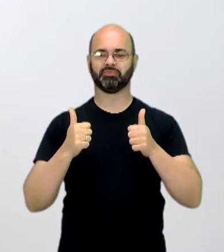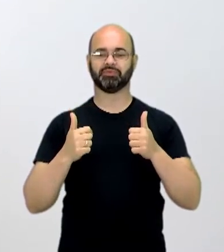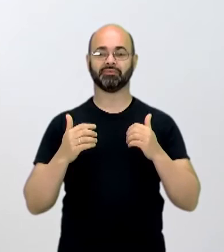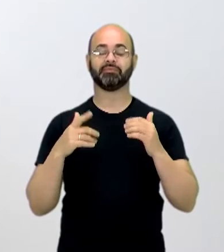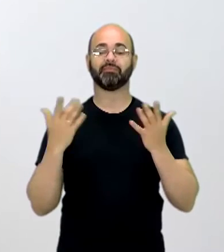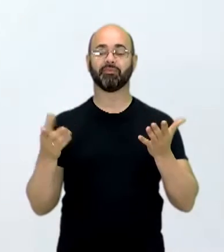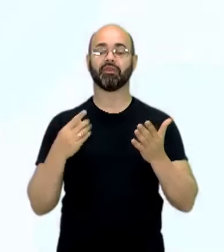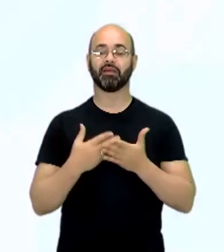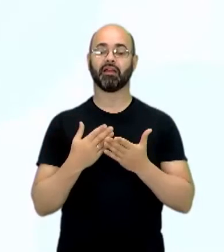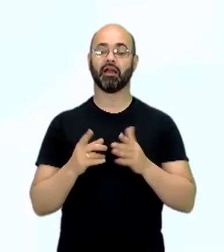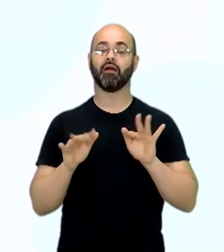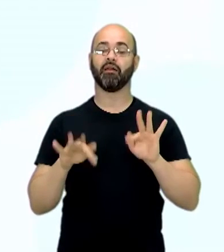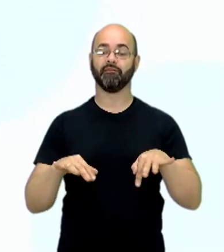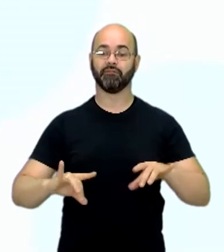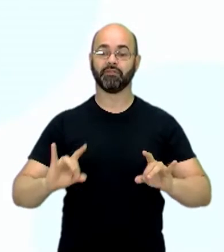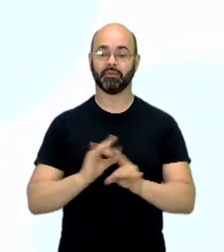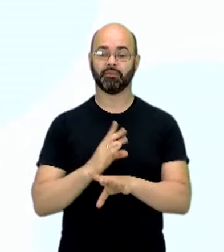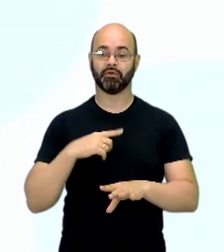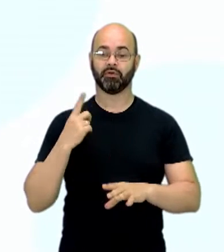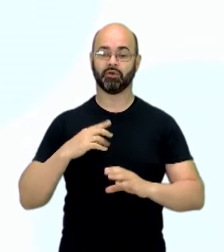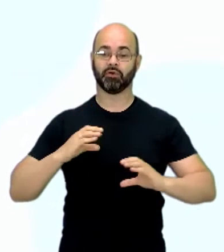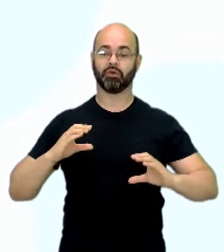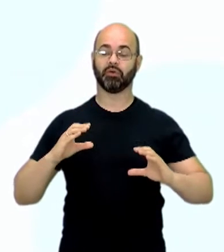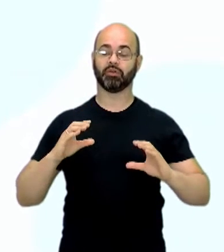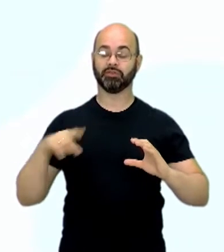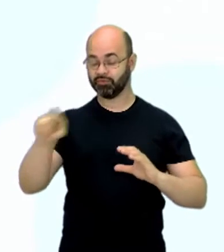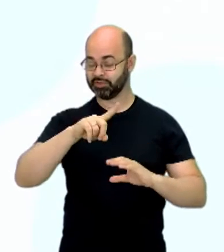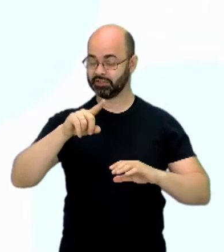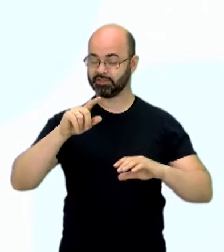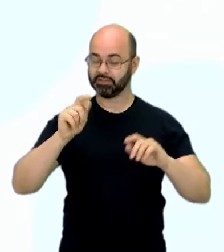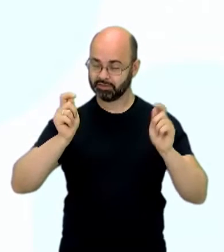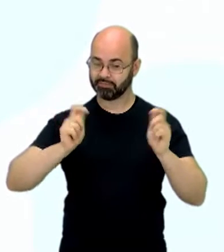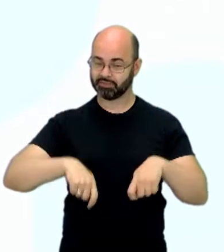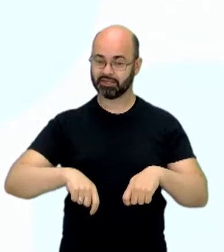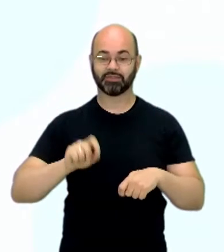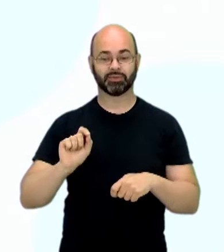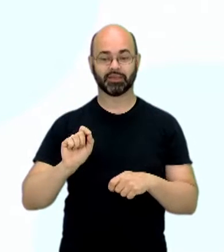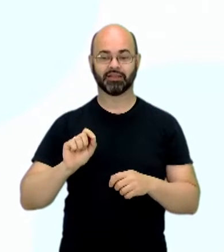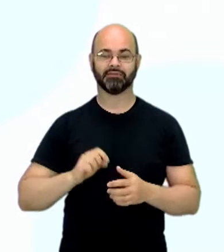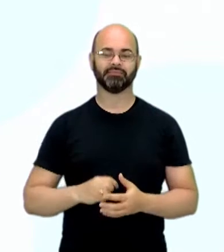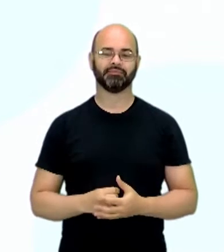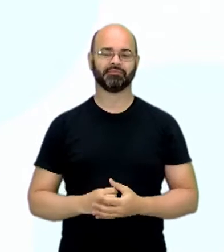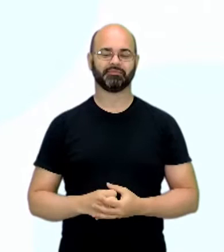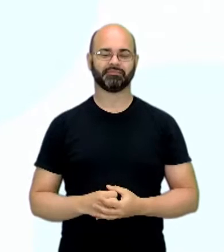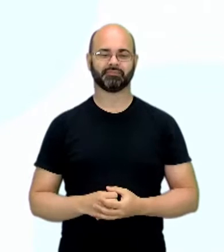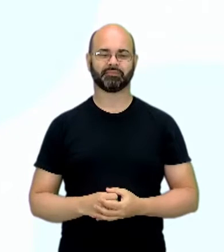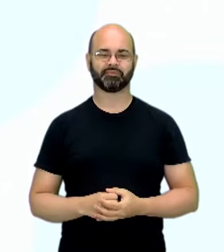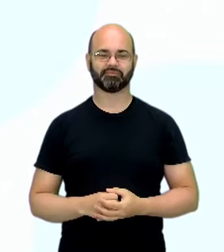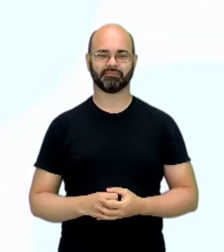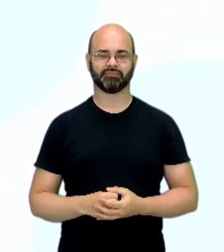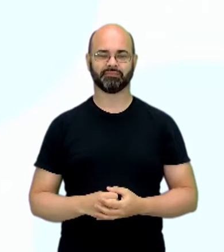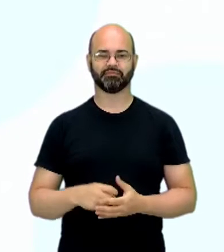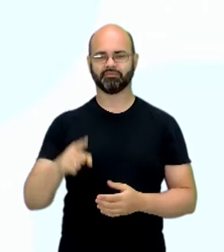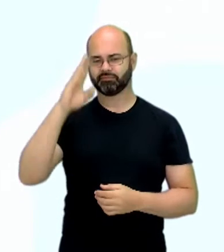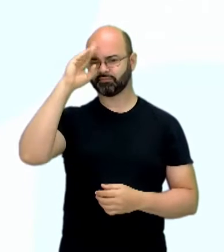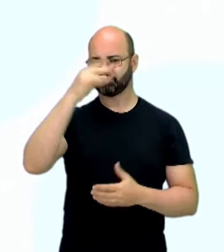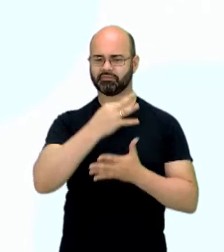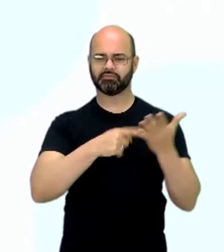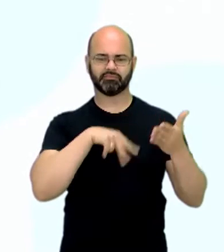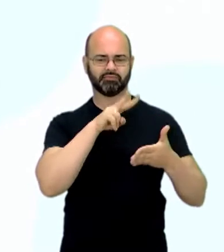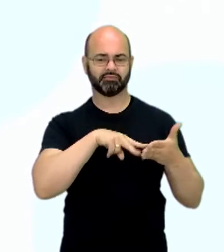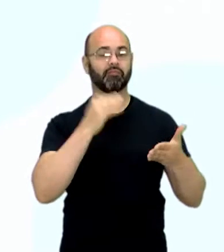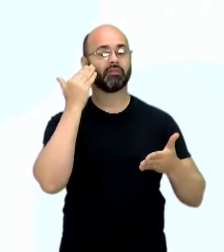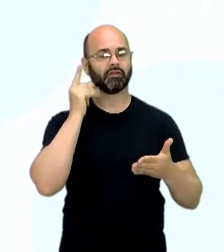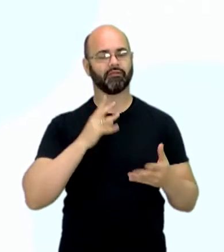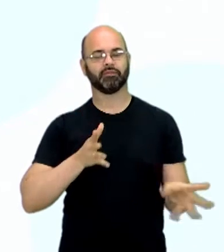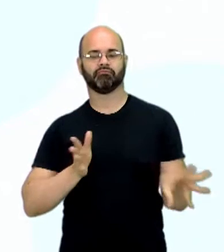of this class, the students will be able to, ao final desta aula, os alunos serão capazes de gather the main ideas of a text by taking notes.